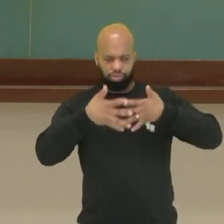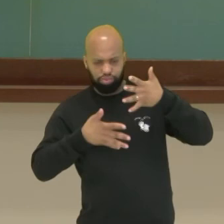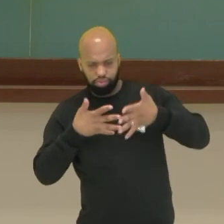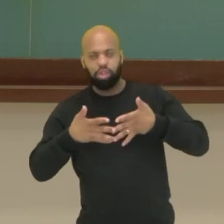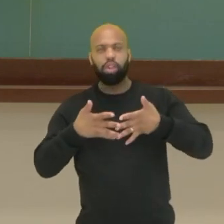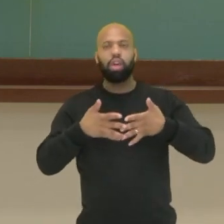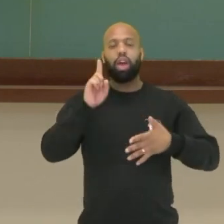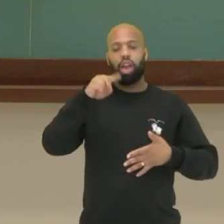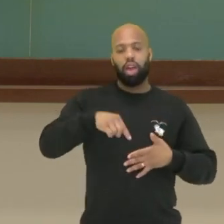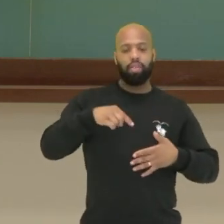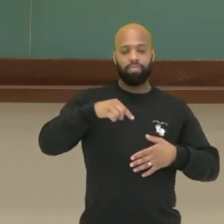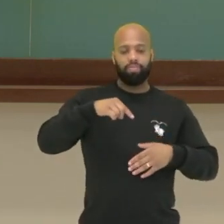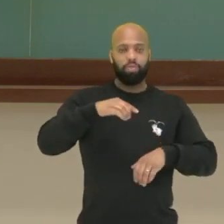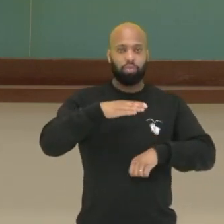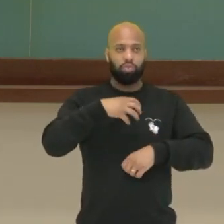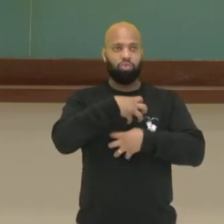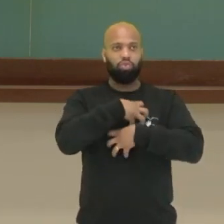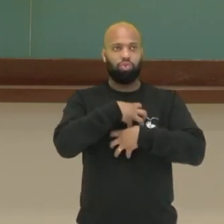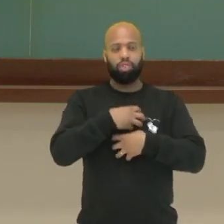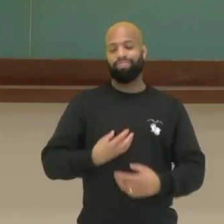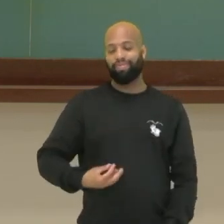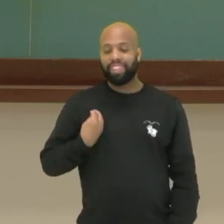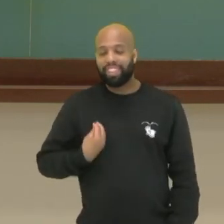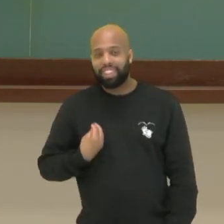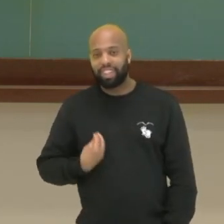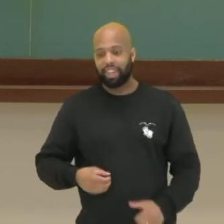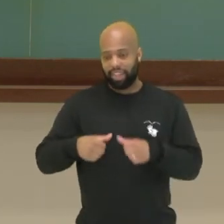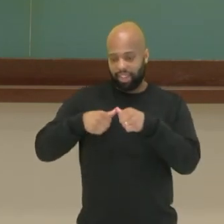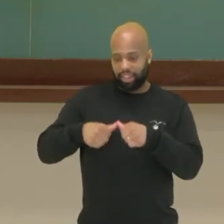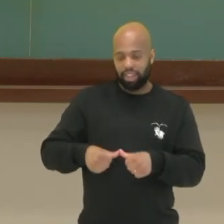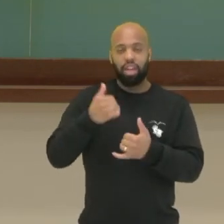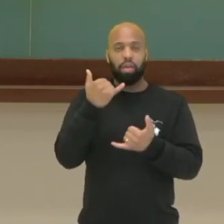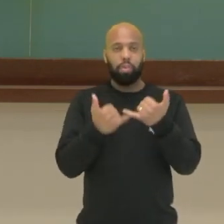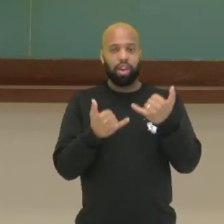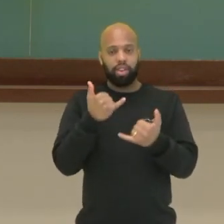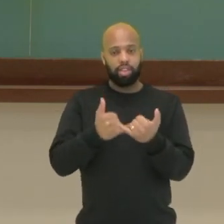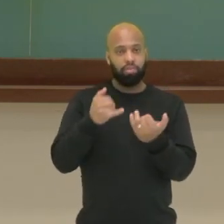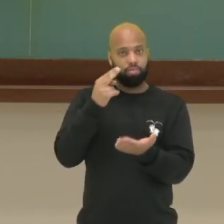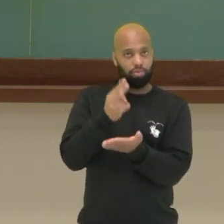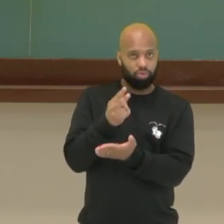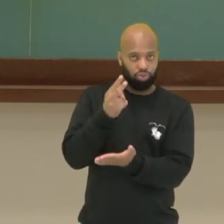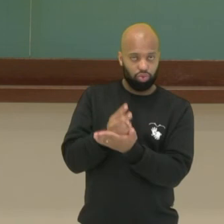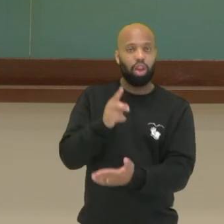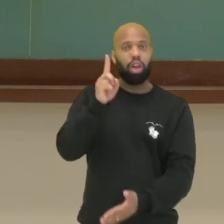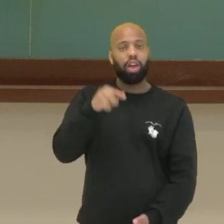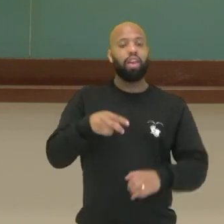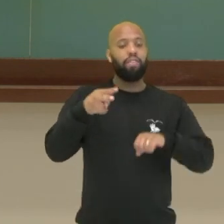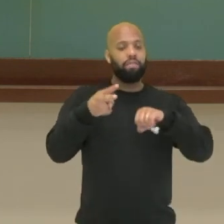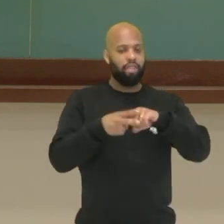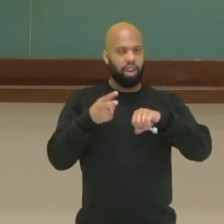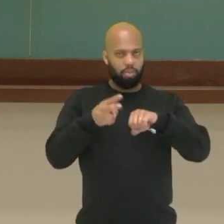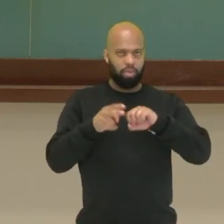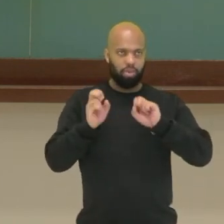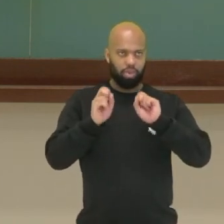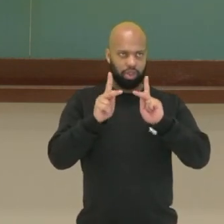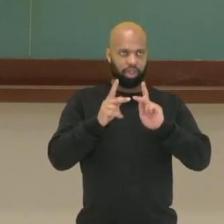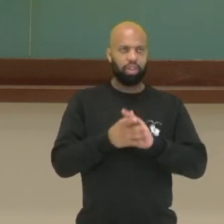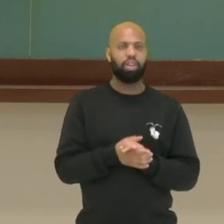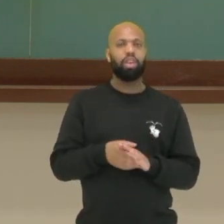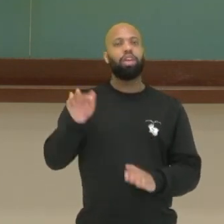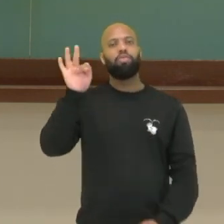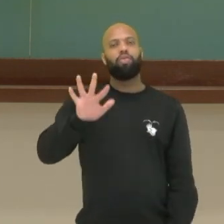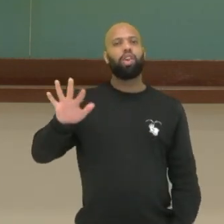Um estado, ser, estar, parecer, permanecer. Né? Então são os estados que a pessoa fica.